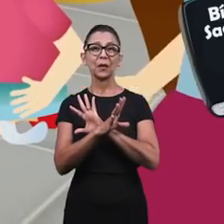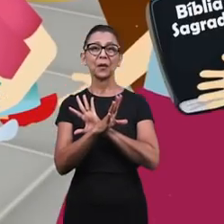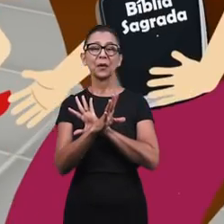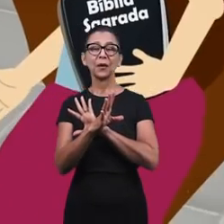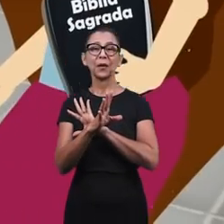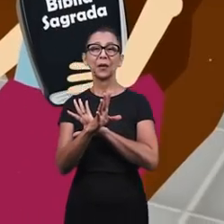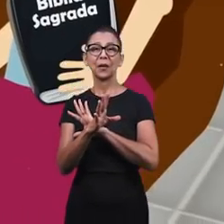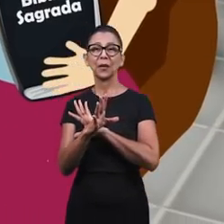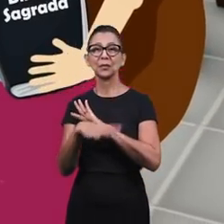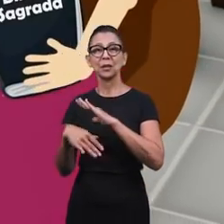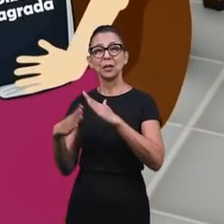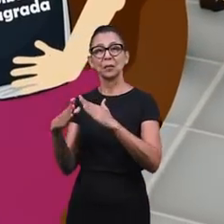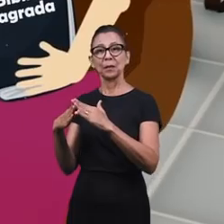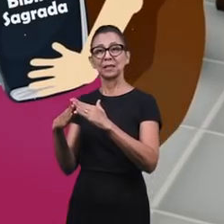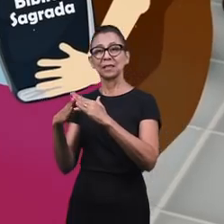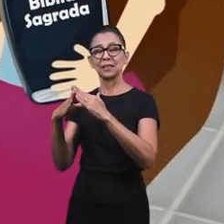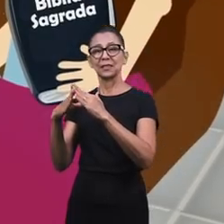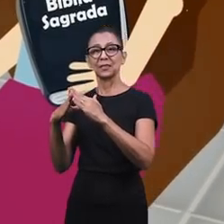pronto